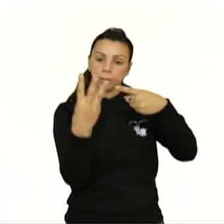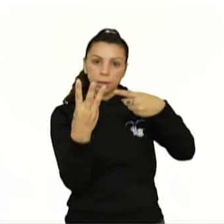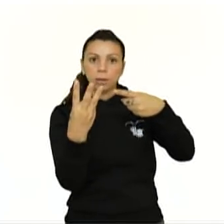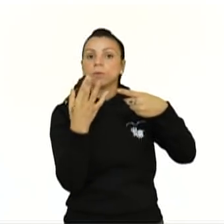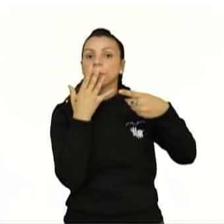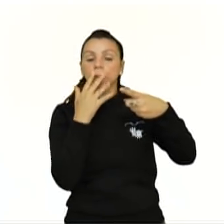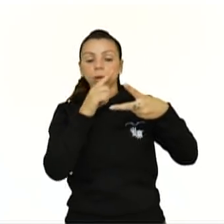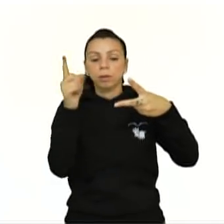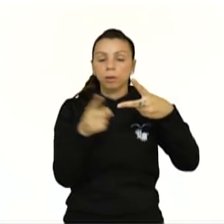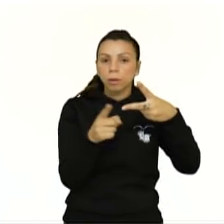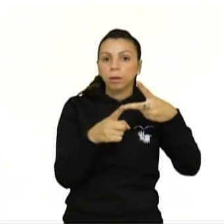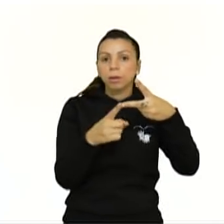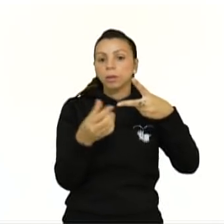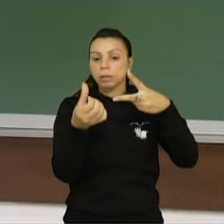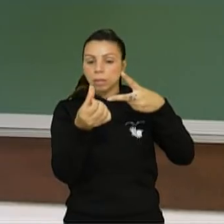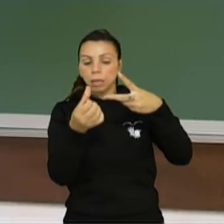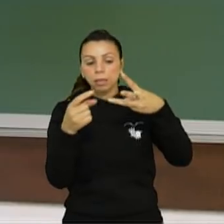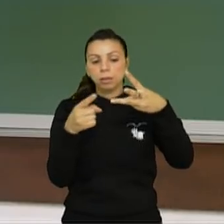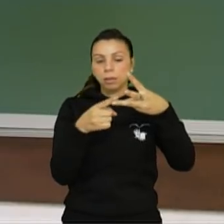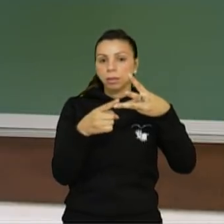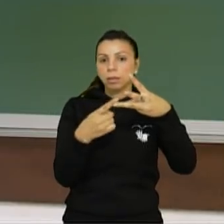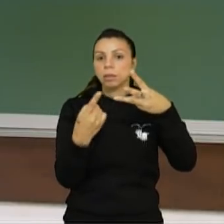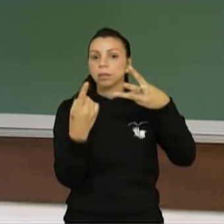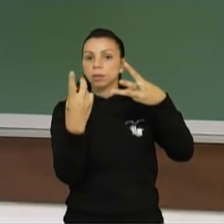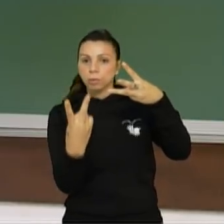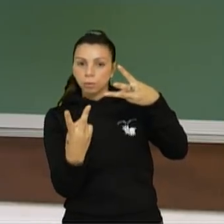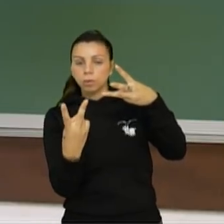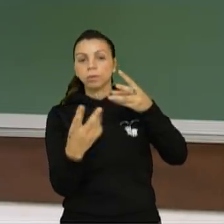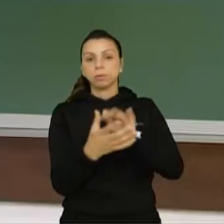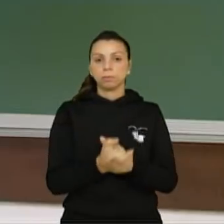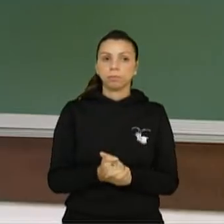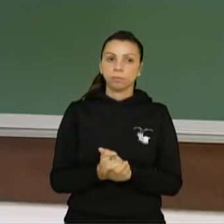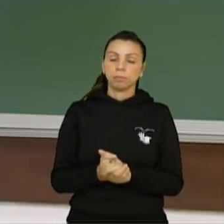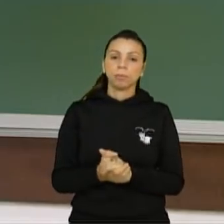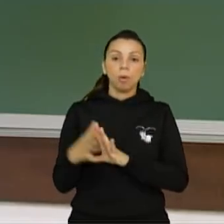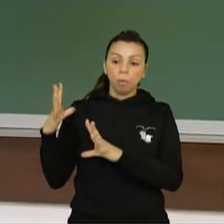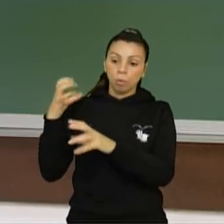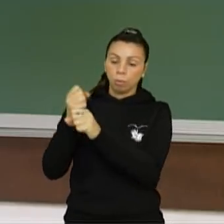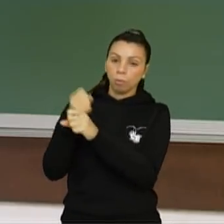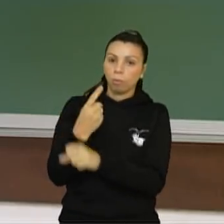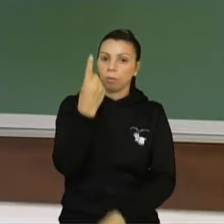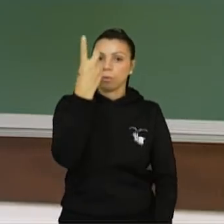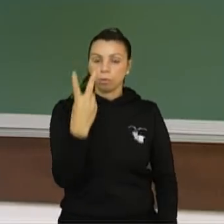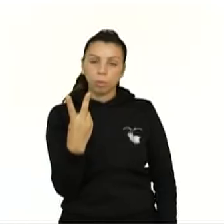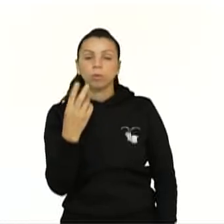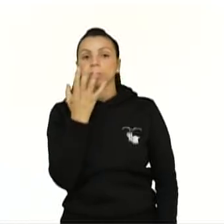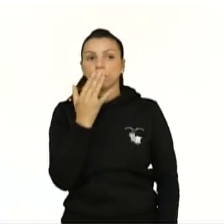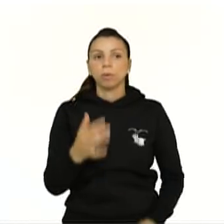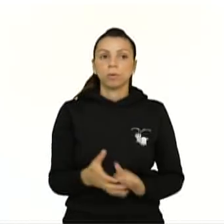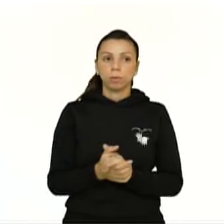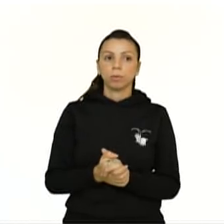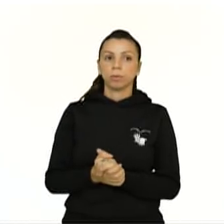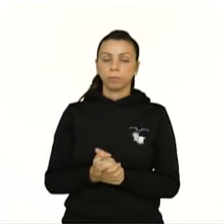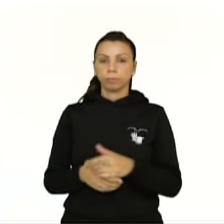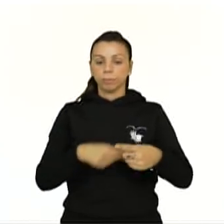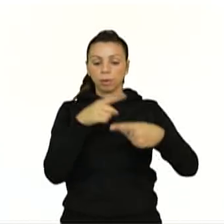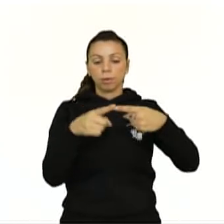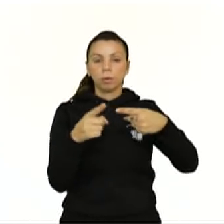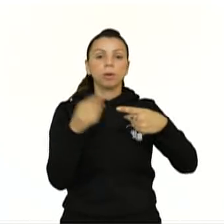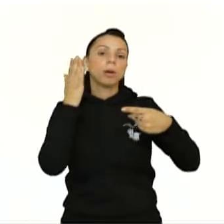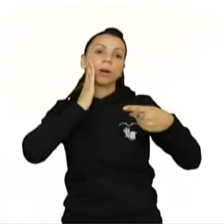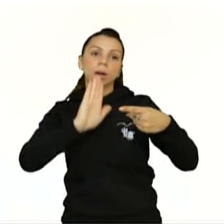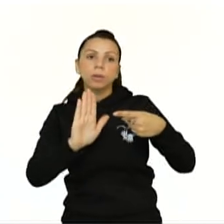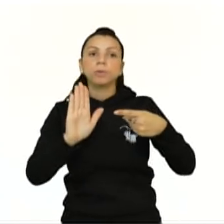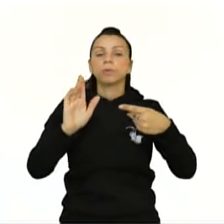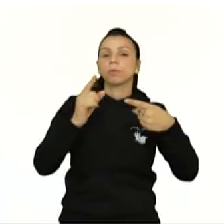6 cores terciárias, quer dizer, então seriam 12 cores, tá? Então, aí nós temos aqui essa listagem aqui, cores primárias, o azul, vermelho e amarelo, como eu mostrei